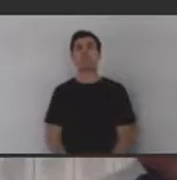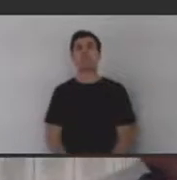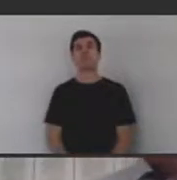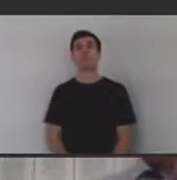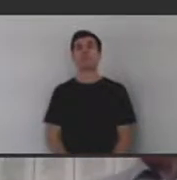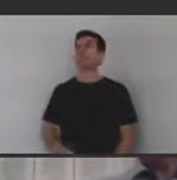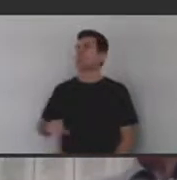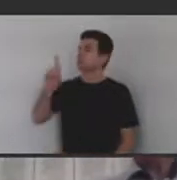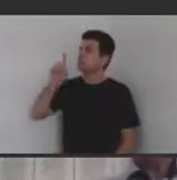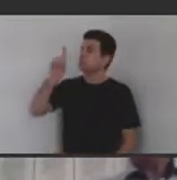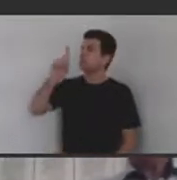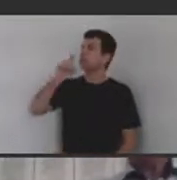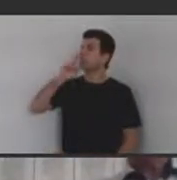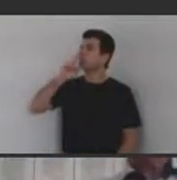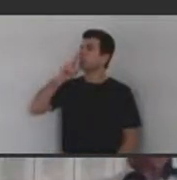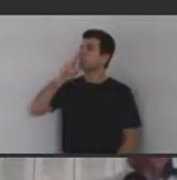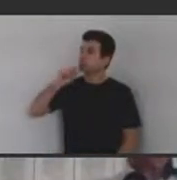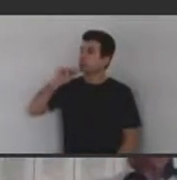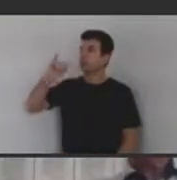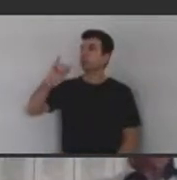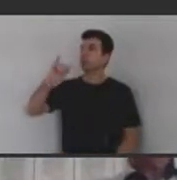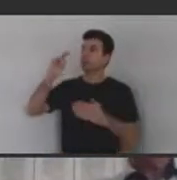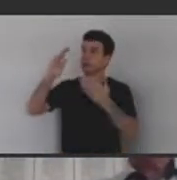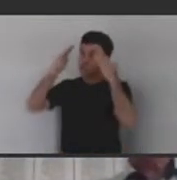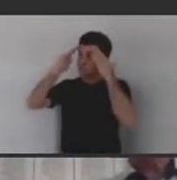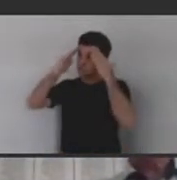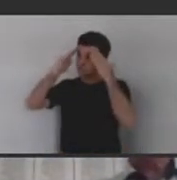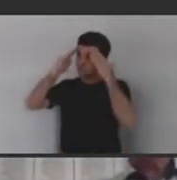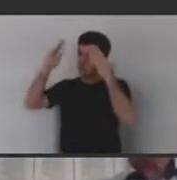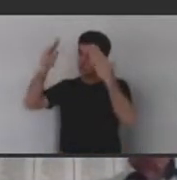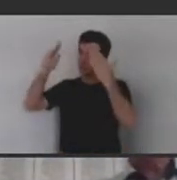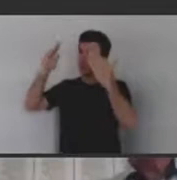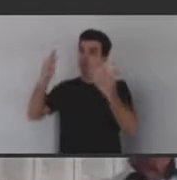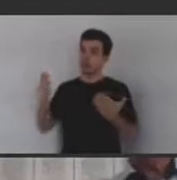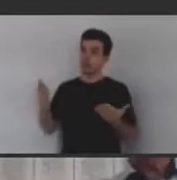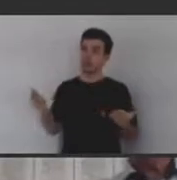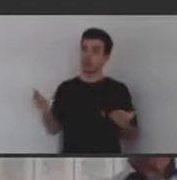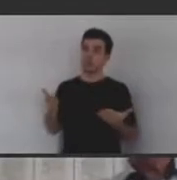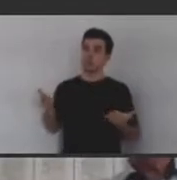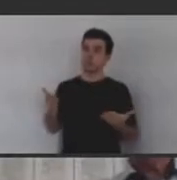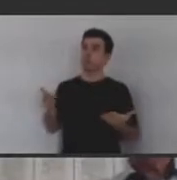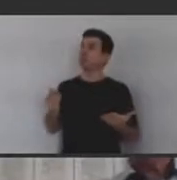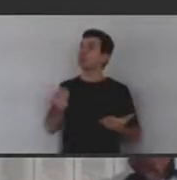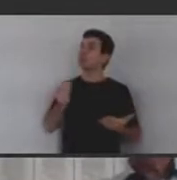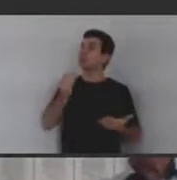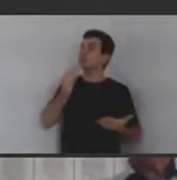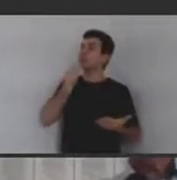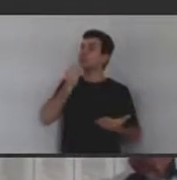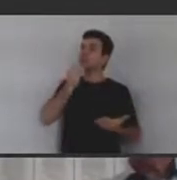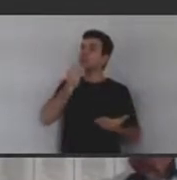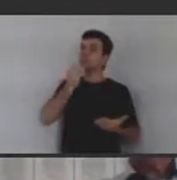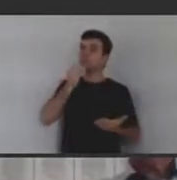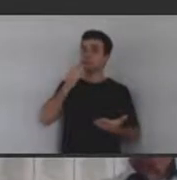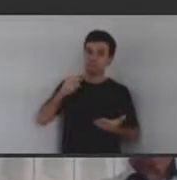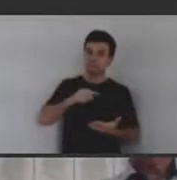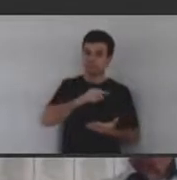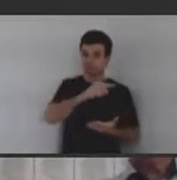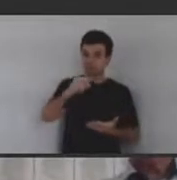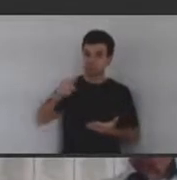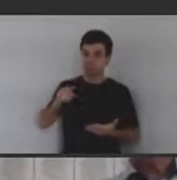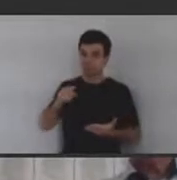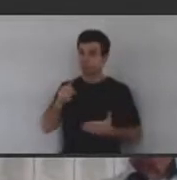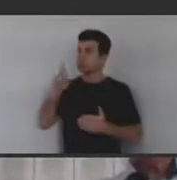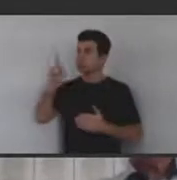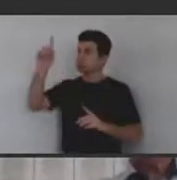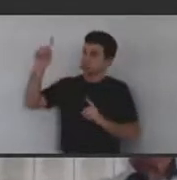Pai, queremos agradecer, Senhor, por mais essa oportunidade, que colocamos na sua presença,